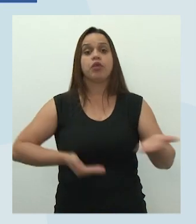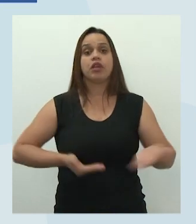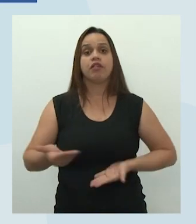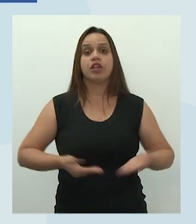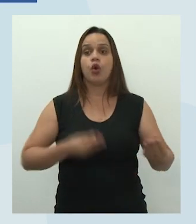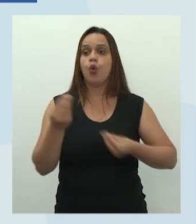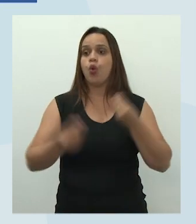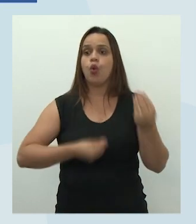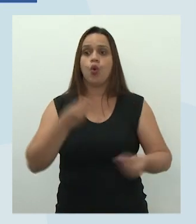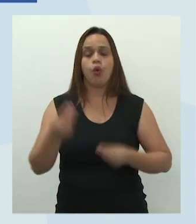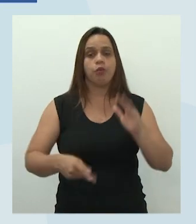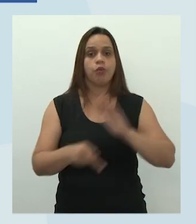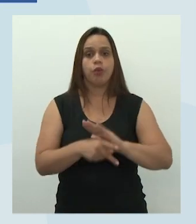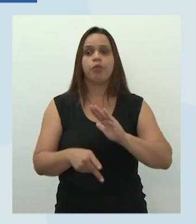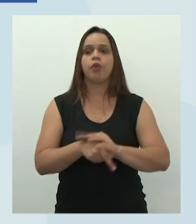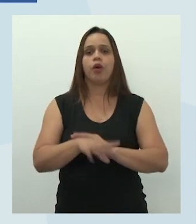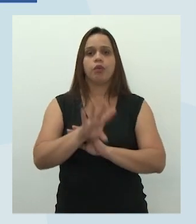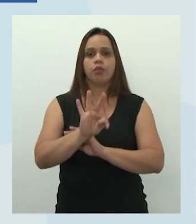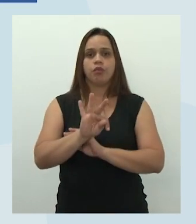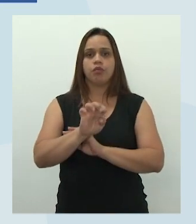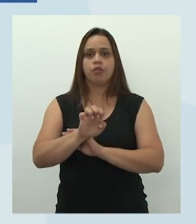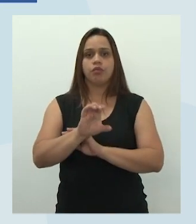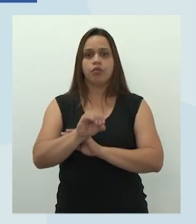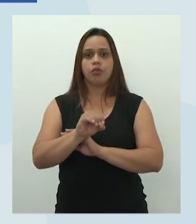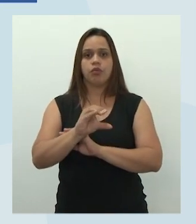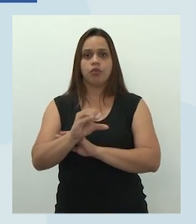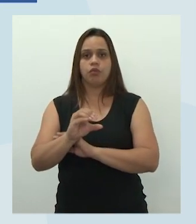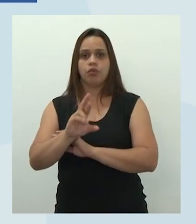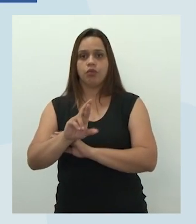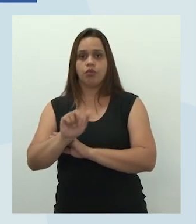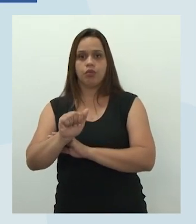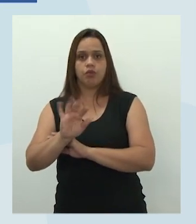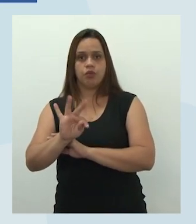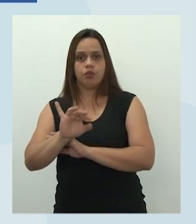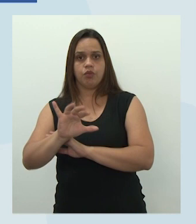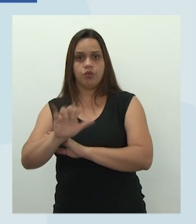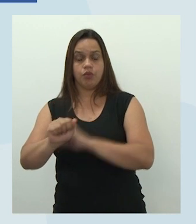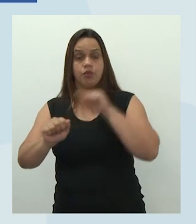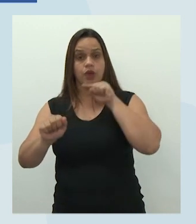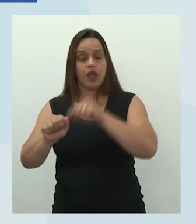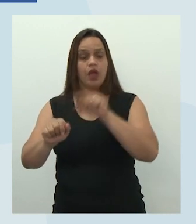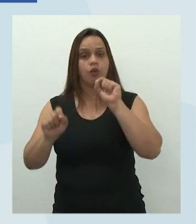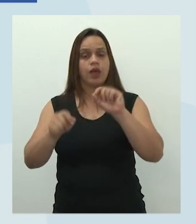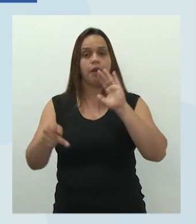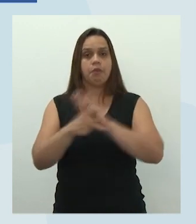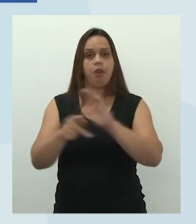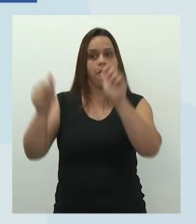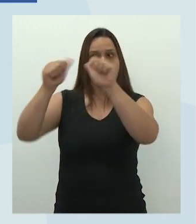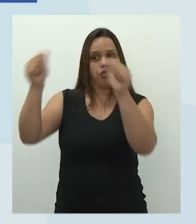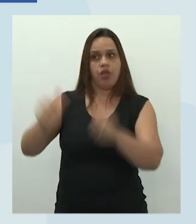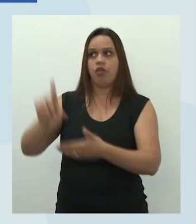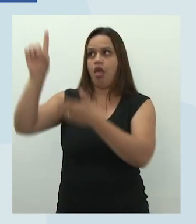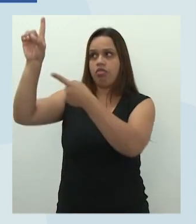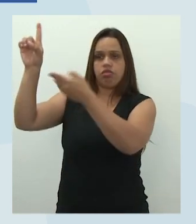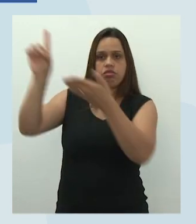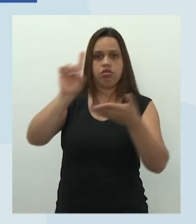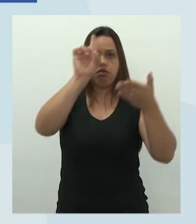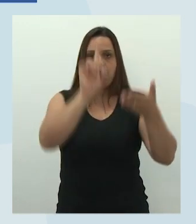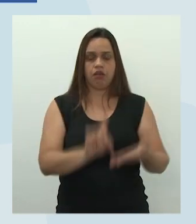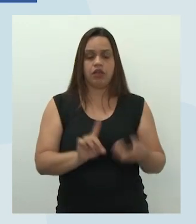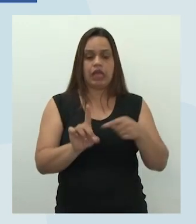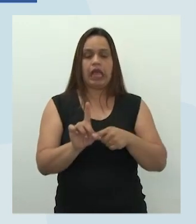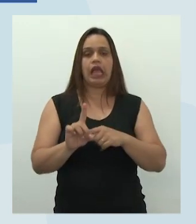figura divina, um representante dos deuses na terra. Inclusive, para os egípcios, todos os faraós eram